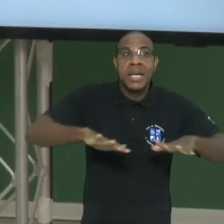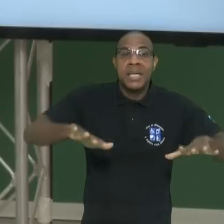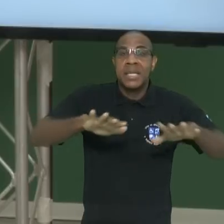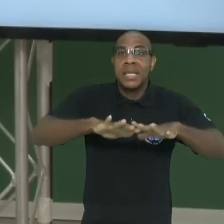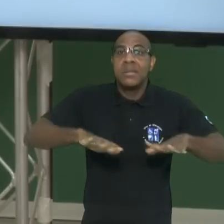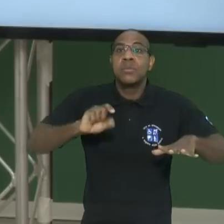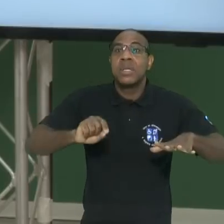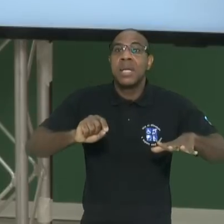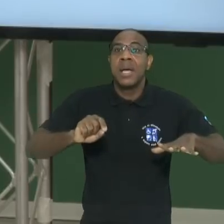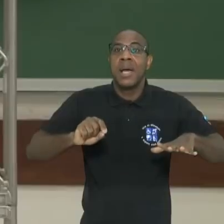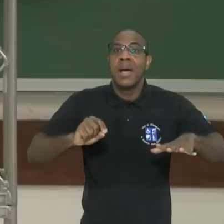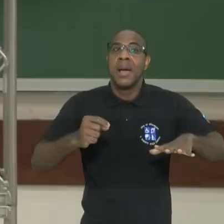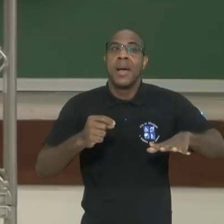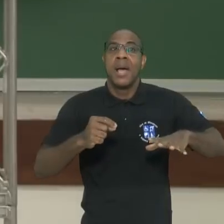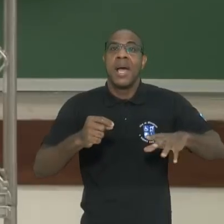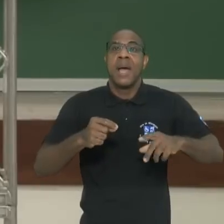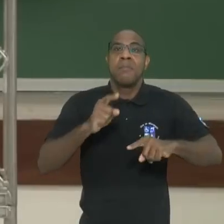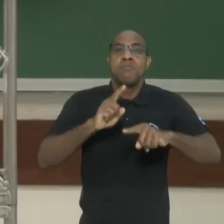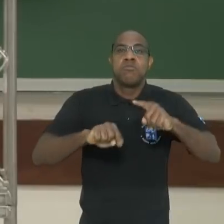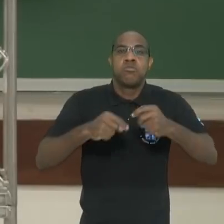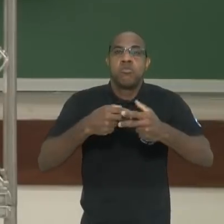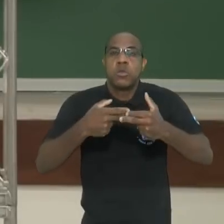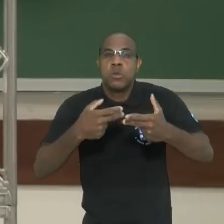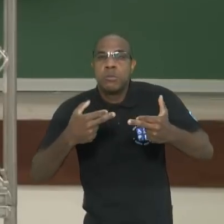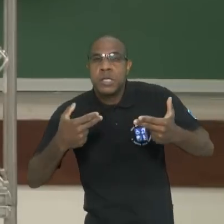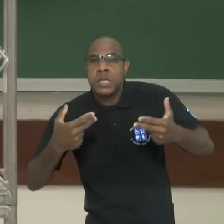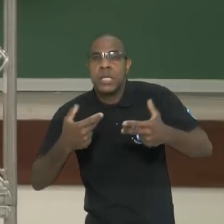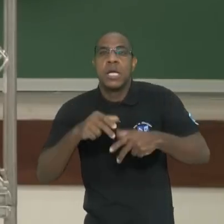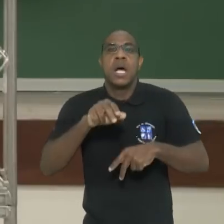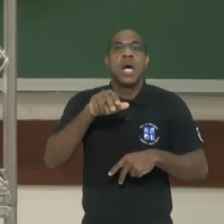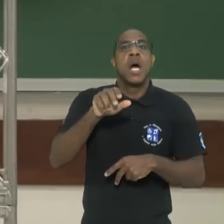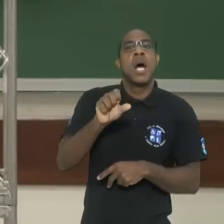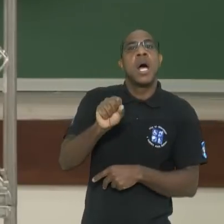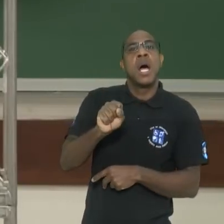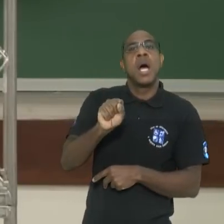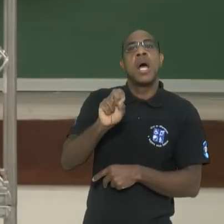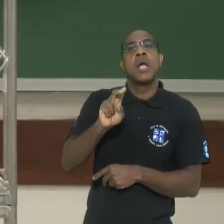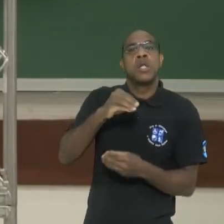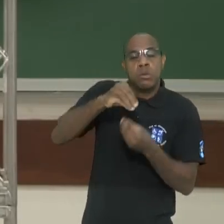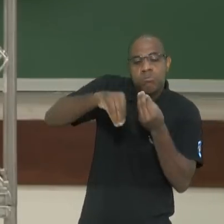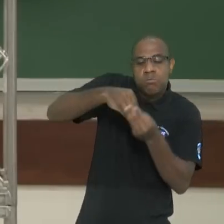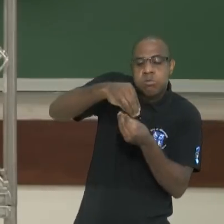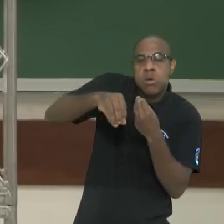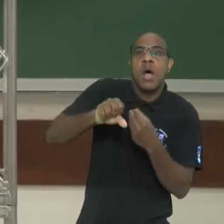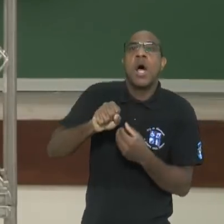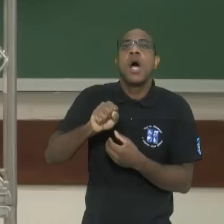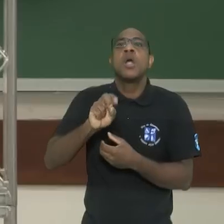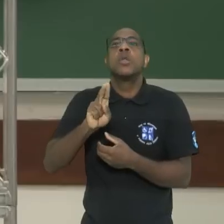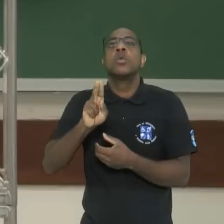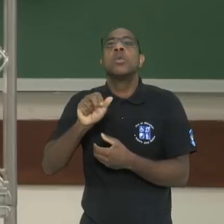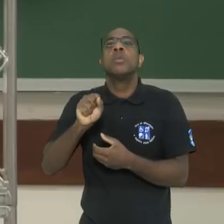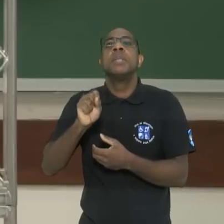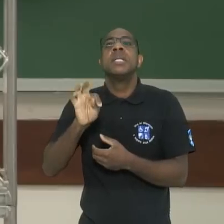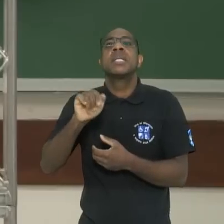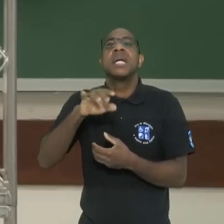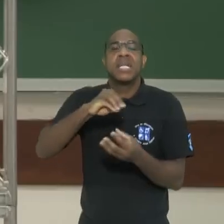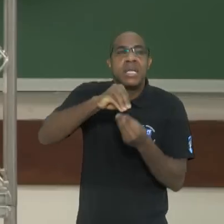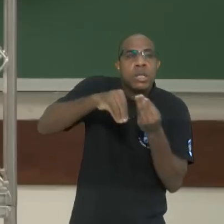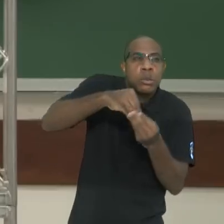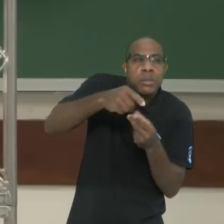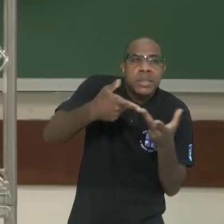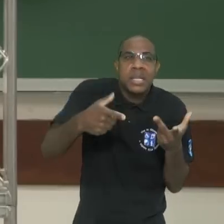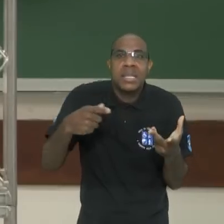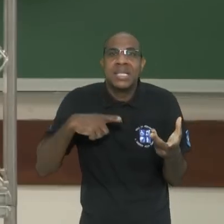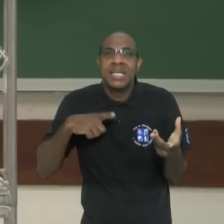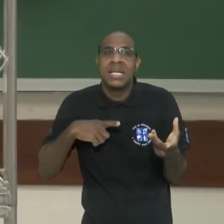poluentes. Então, elas têm características que elas conseguem degradar aquela substância que está poluindo o ambiente. E isso é extremamente